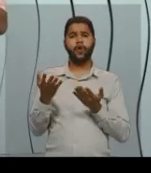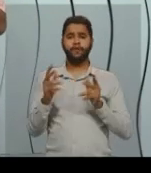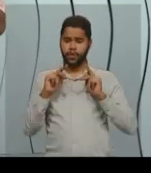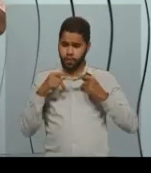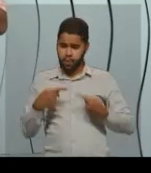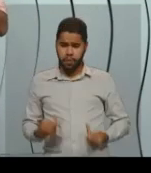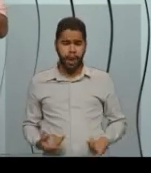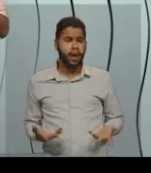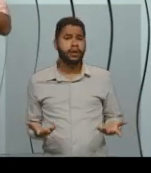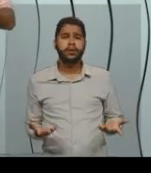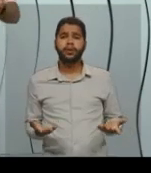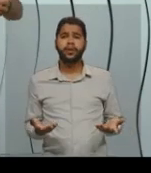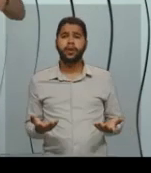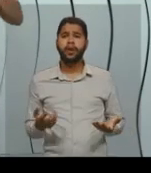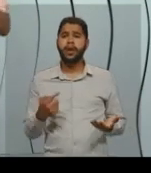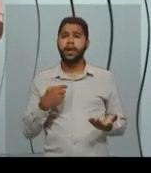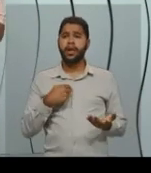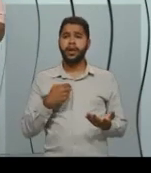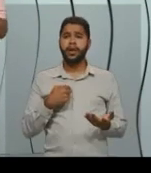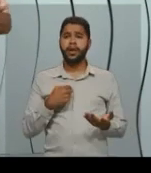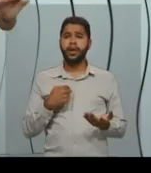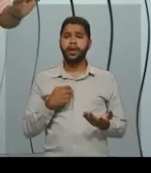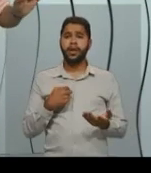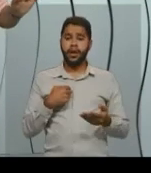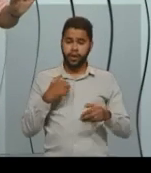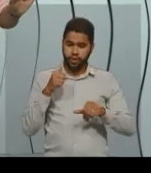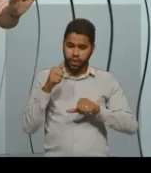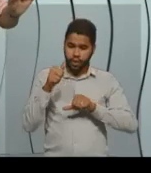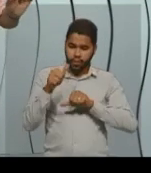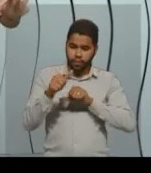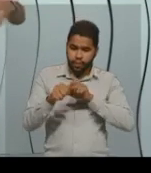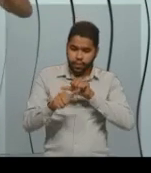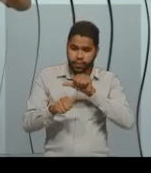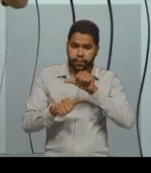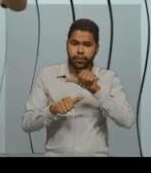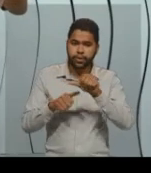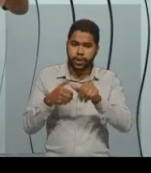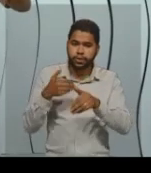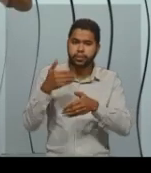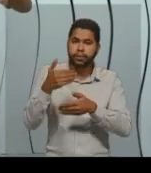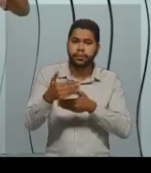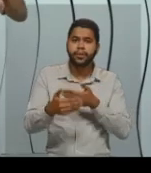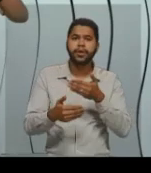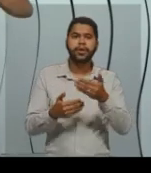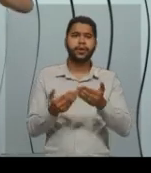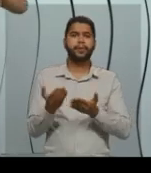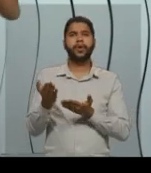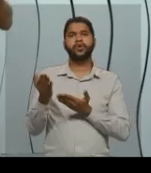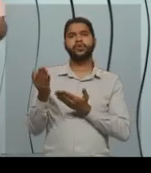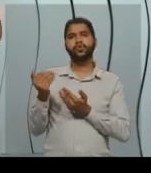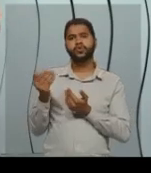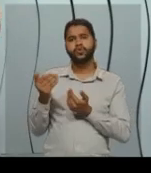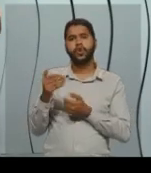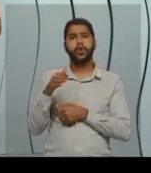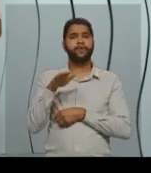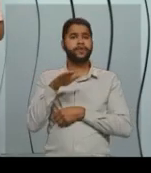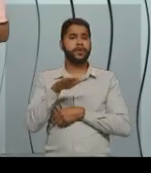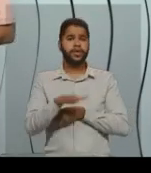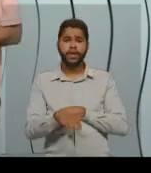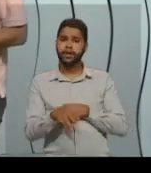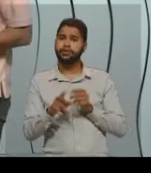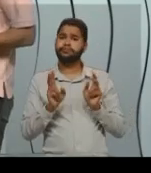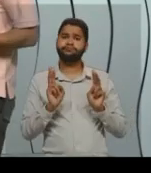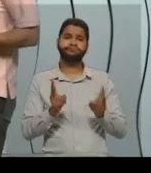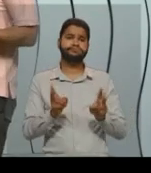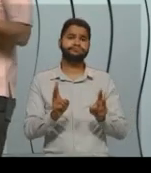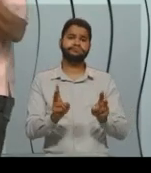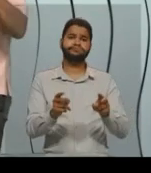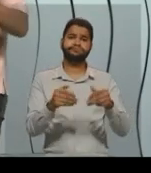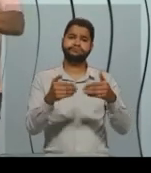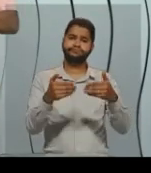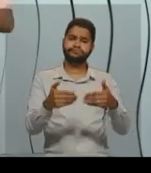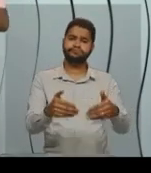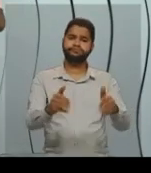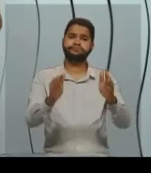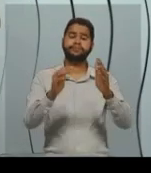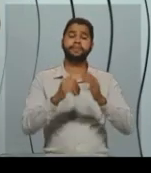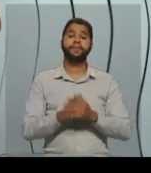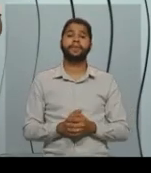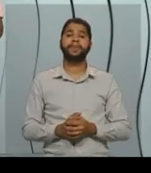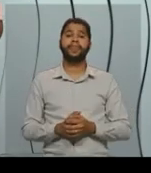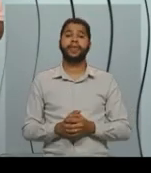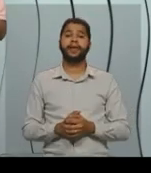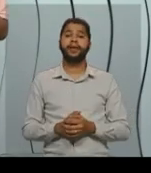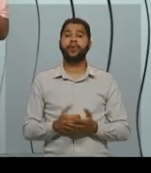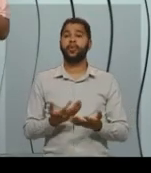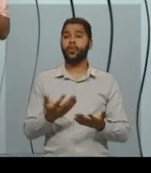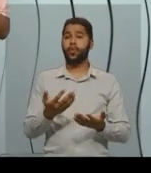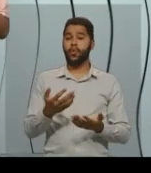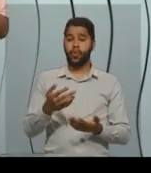indivíduo, eu sou um devir, eu estou mudando o tempo todo, mas a ideia de jovem, criança, vai continuar existindo. O não ser em